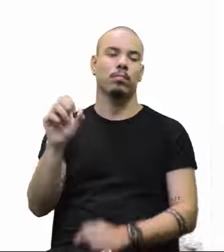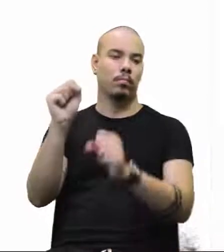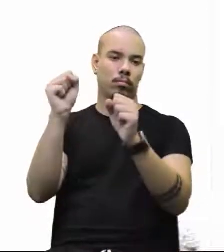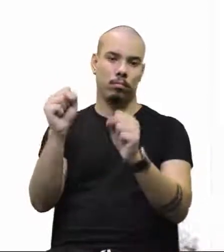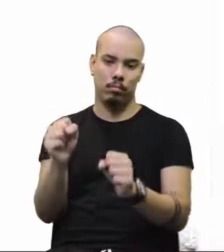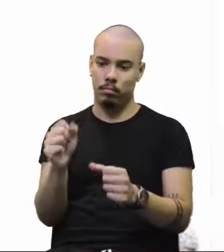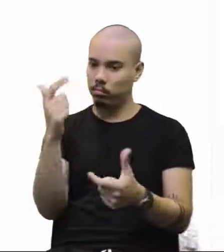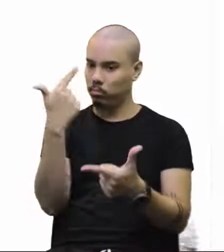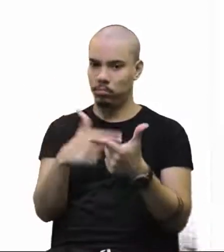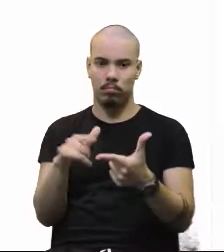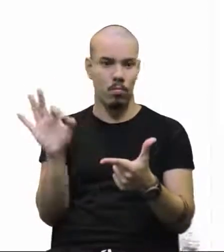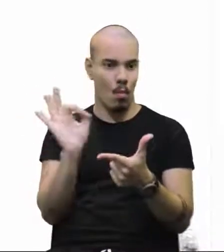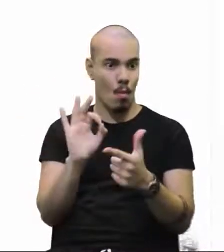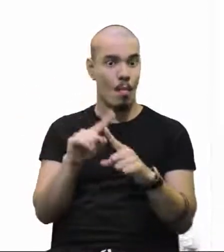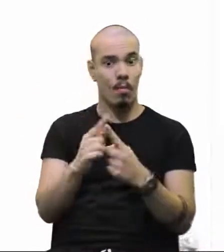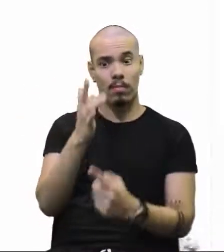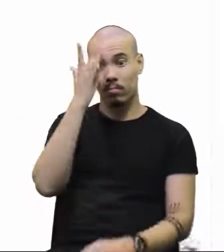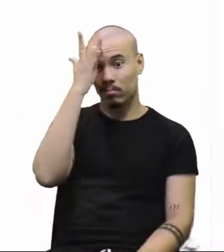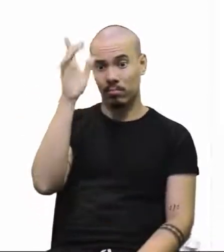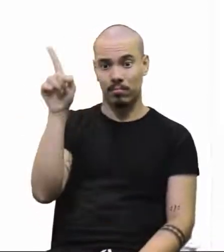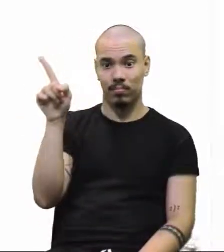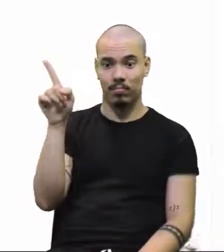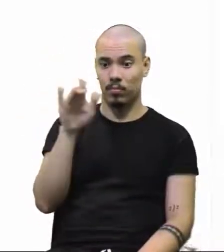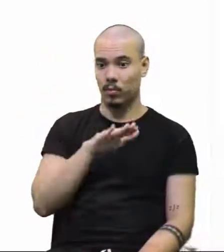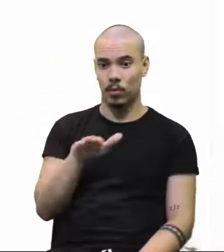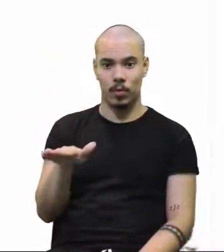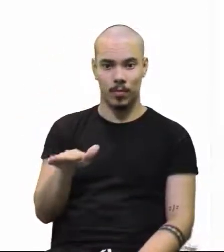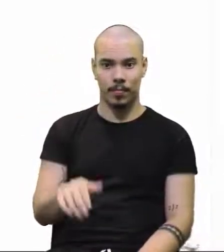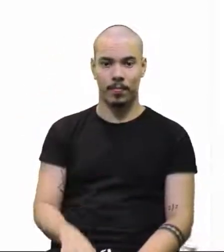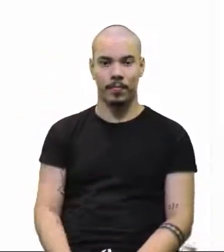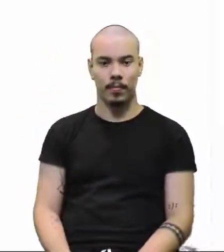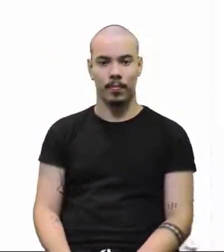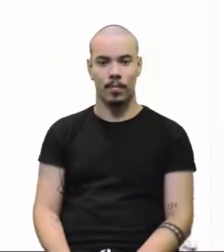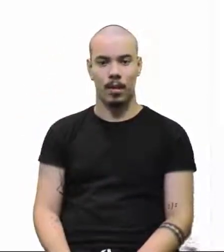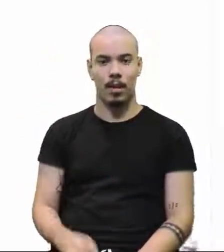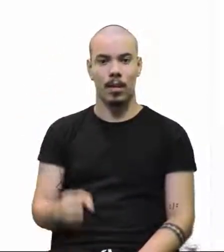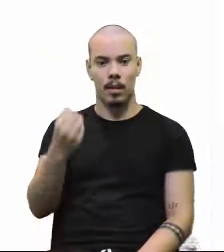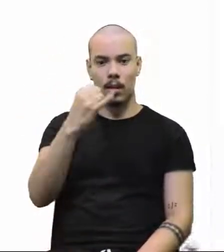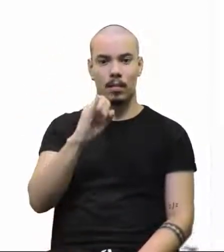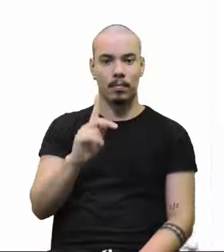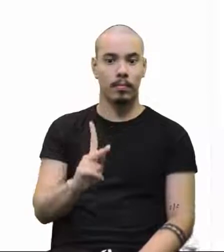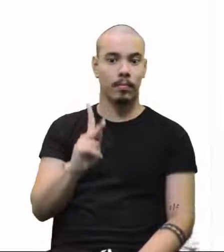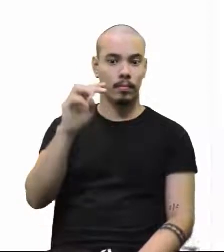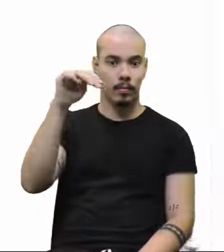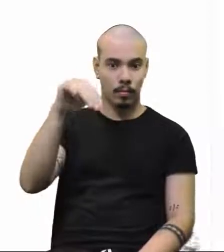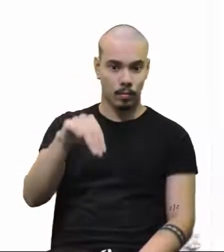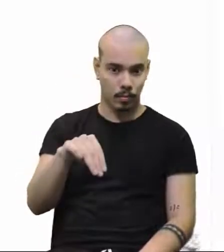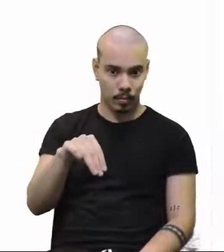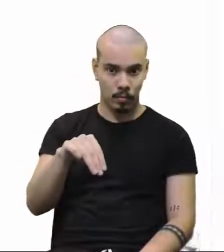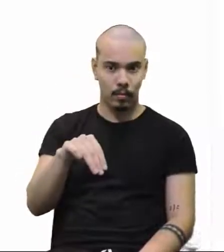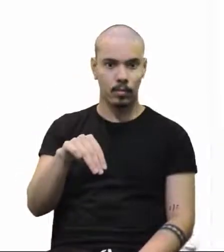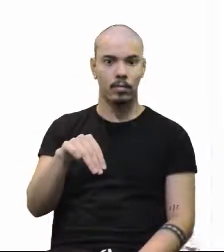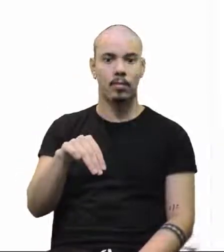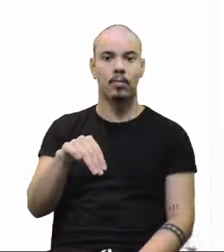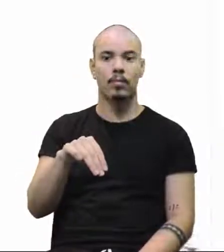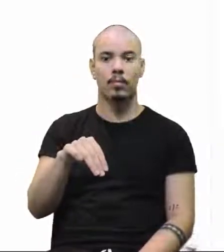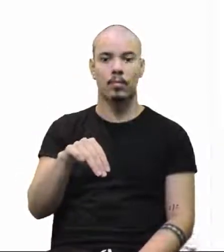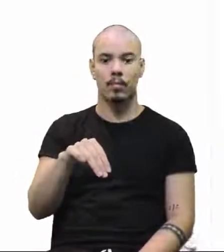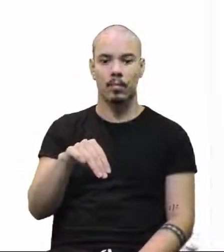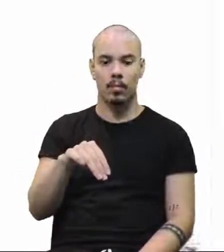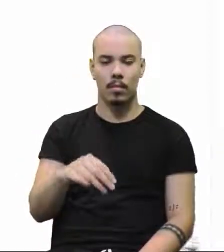sem problema nenhum. Eu acho mais fácil voltar vírgula, né, Dessa? Se fosse quilômetros por hora, aquela outra lá, Aí fosse